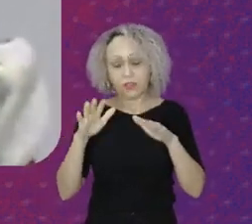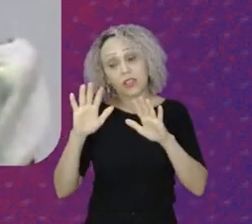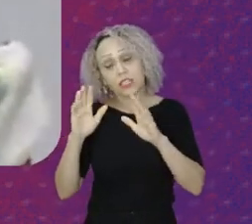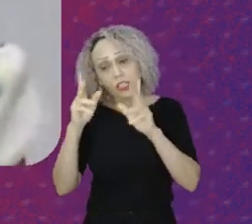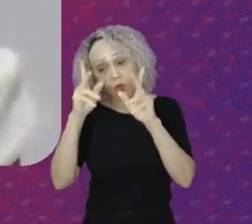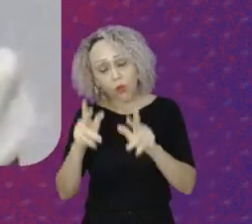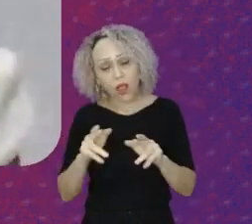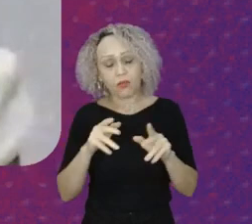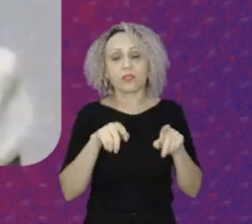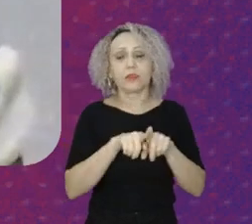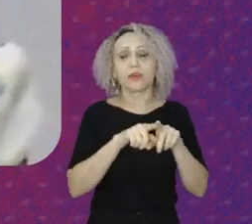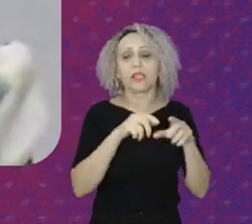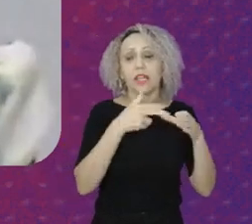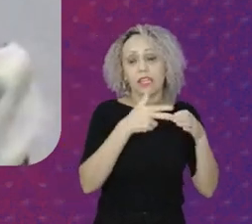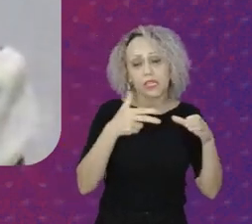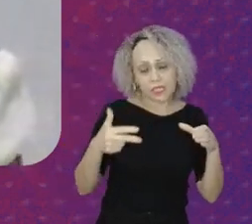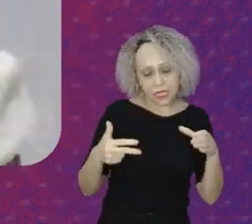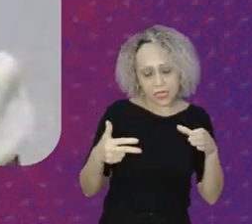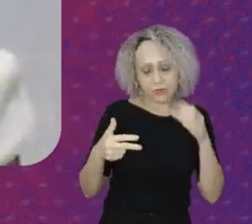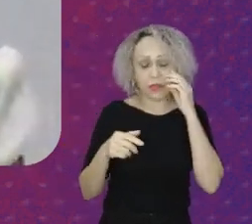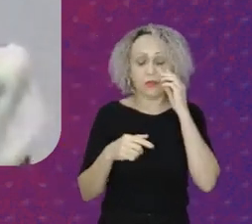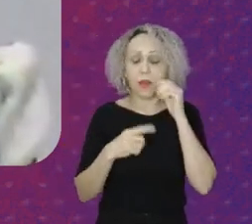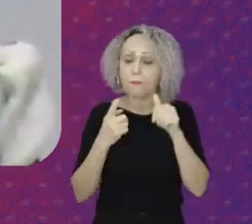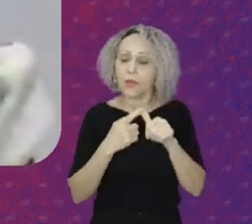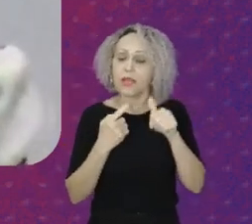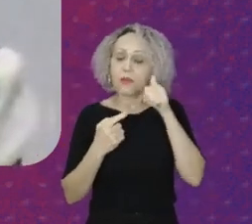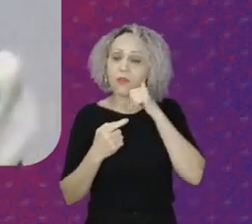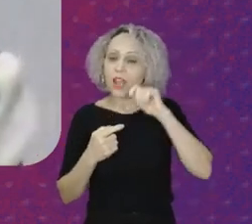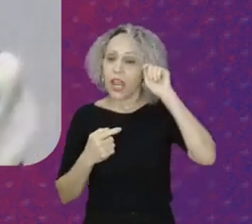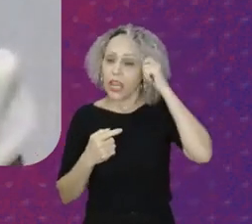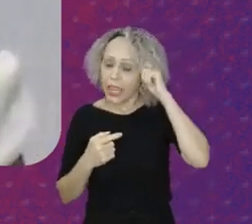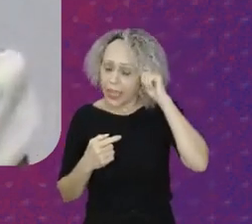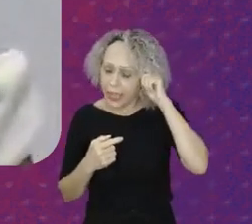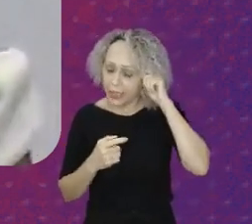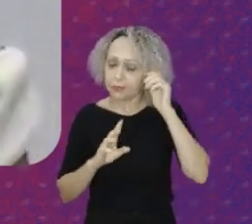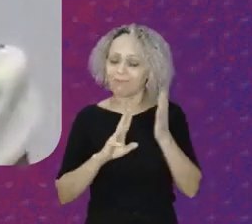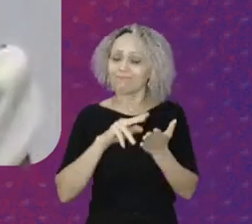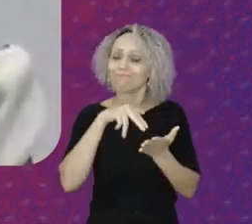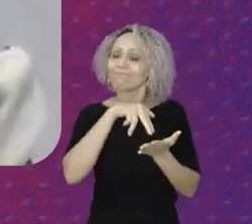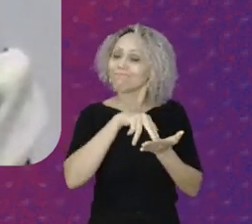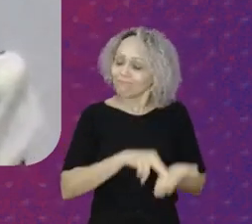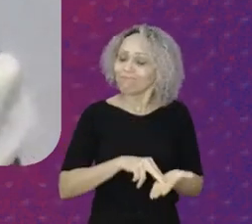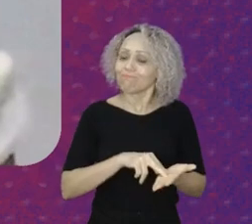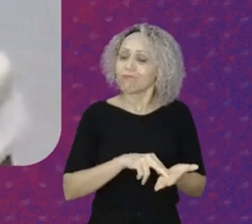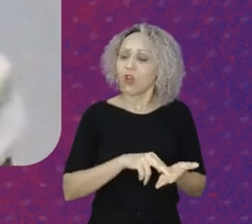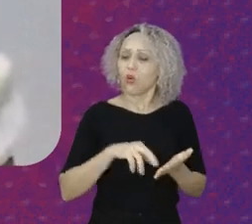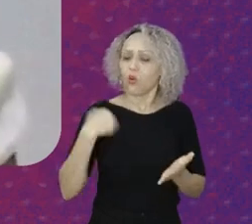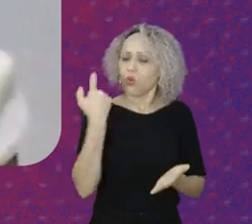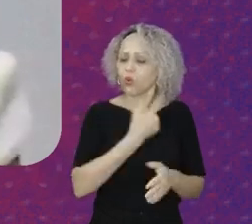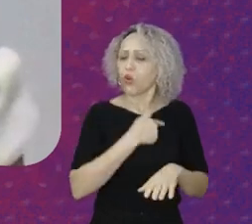uma responsabilidade de representatividade, uma responsabilidade de afirmação desse nosso lugar na política.